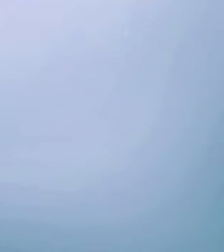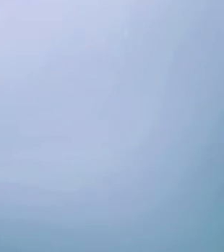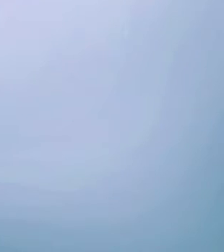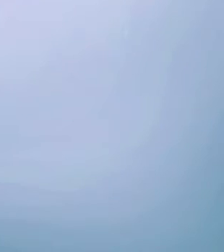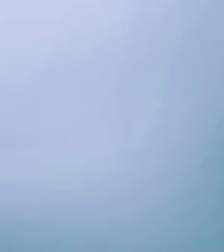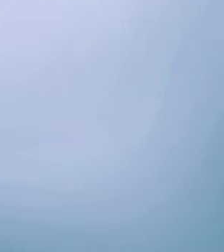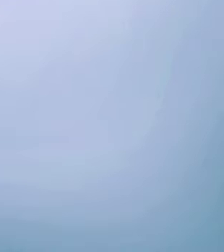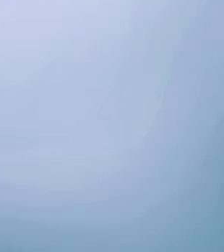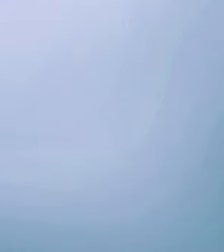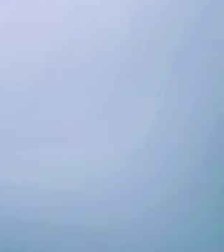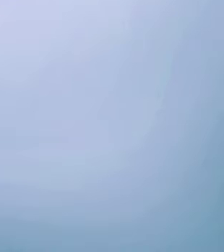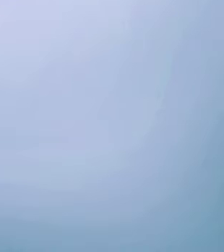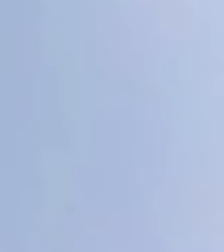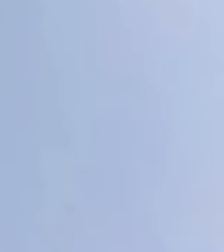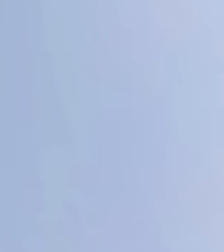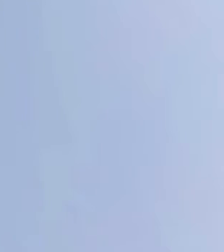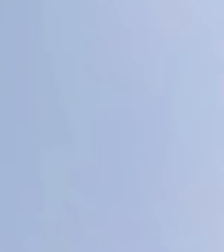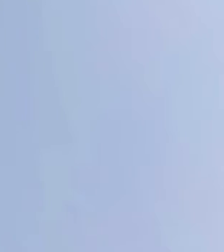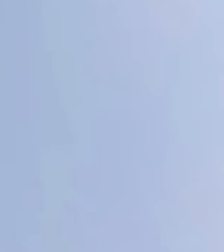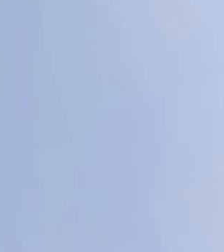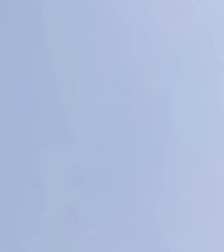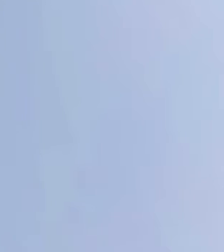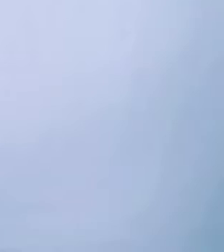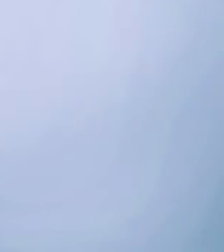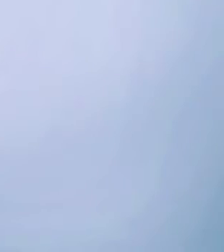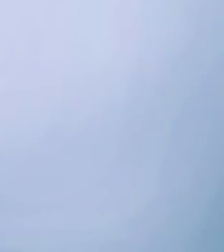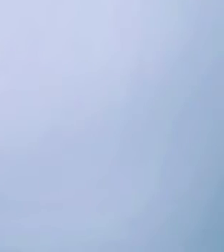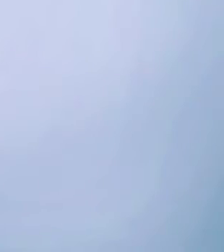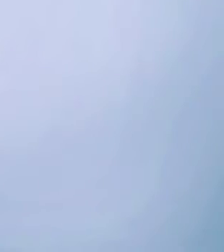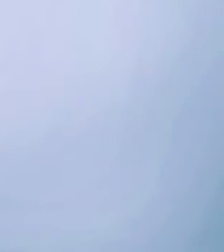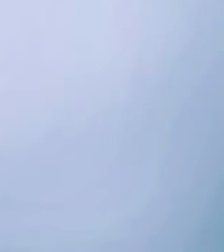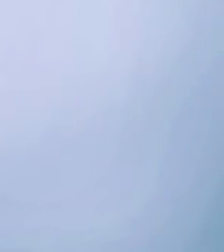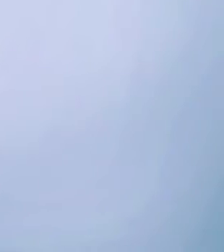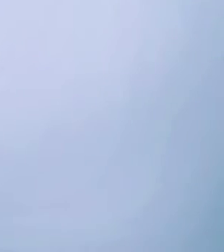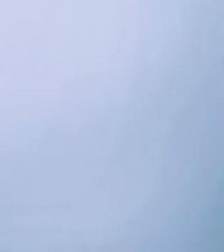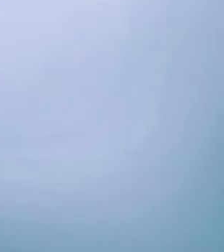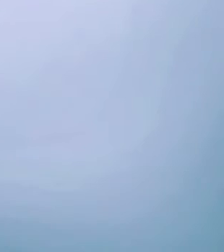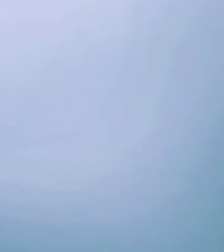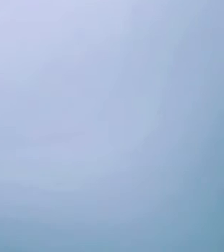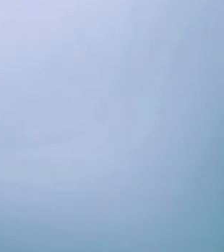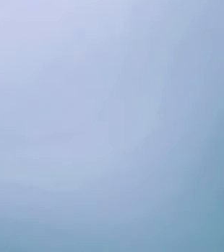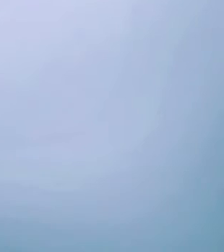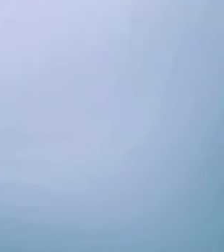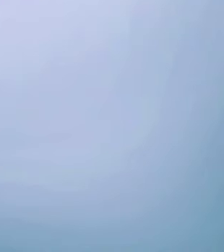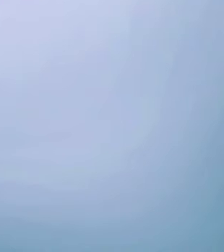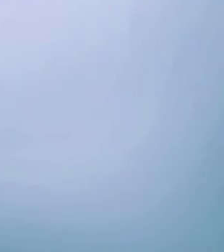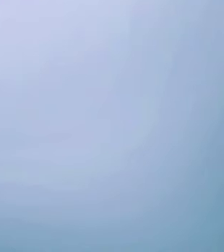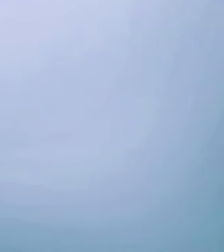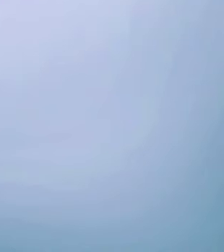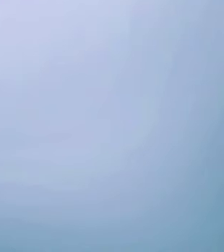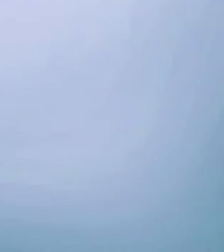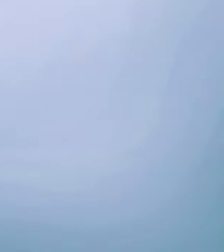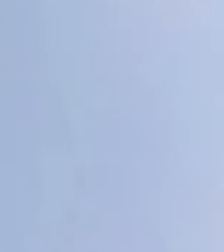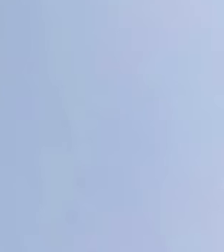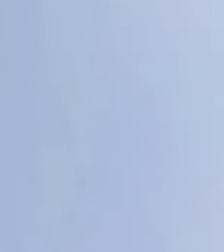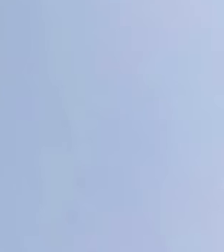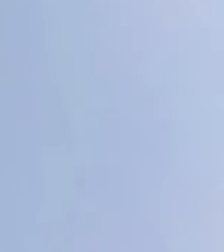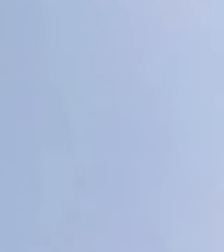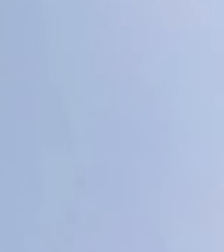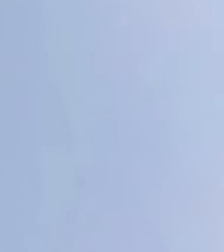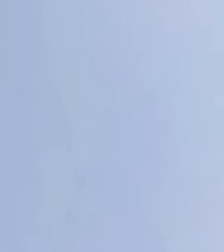Procuradoria da mulher dar atenção especial a violência doméstica maior participação na política melhores condições do mercado de trabalho